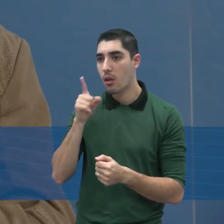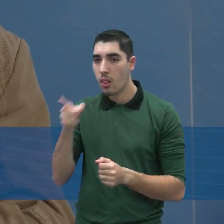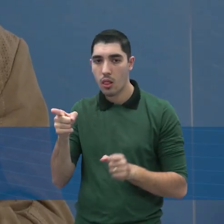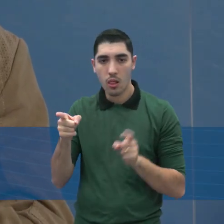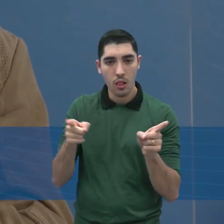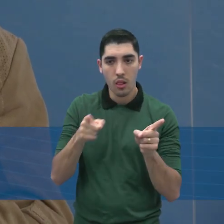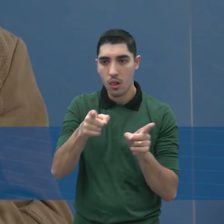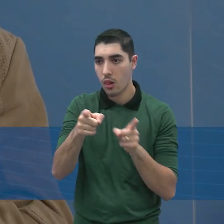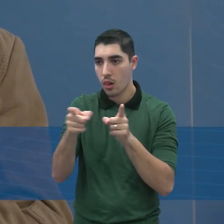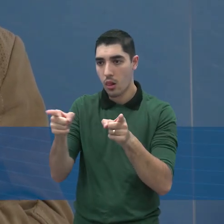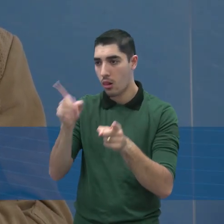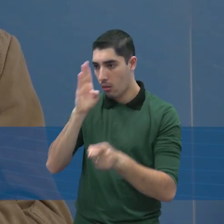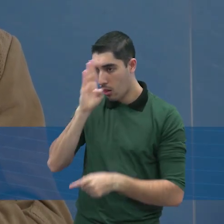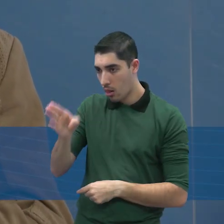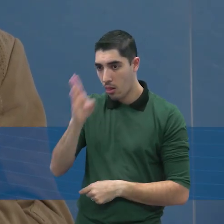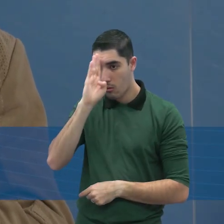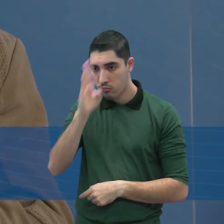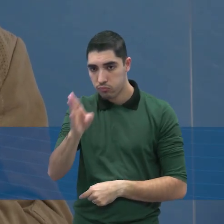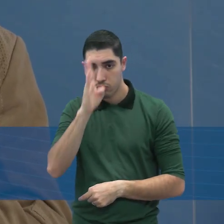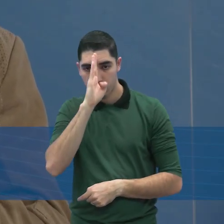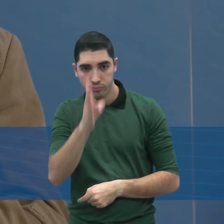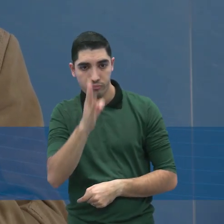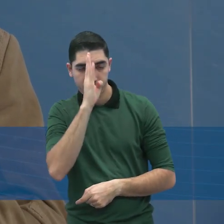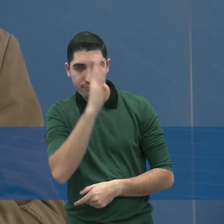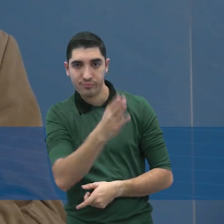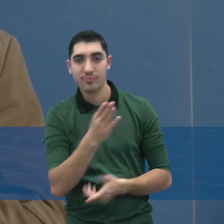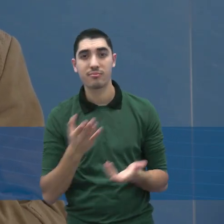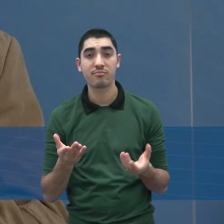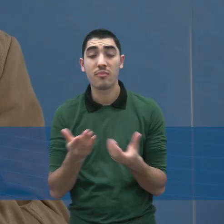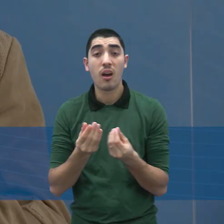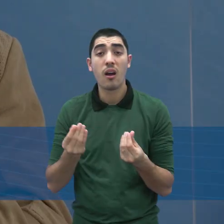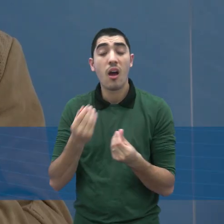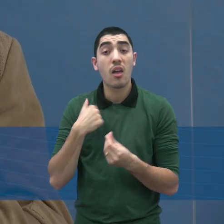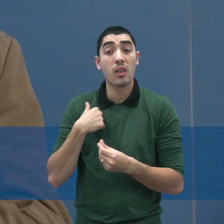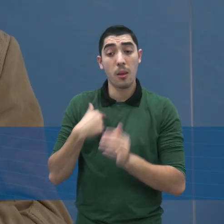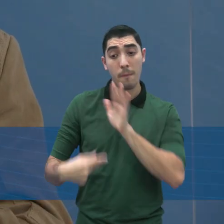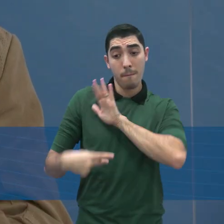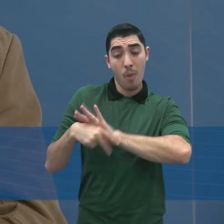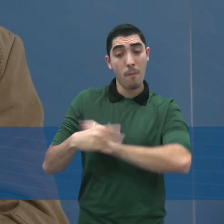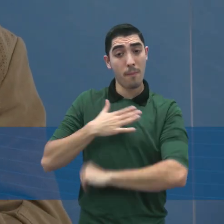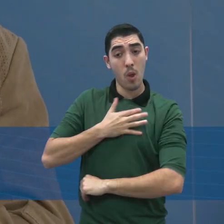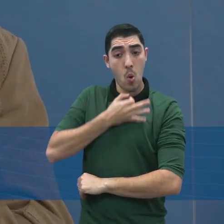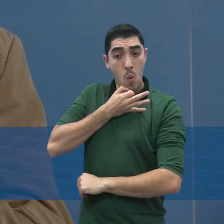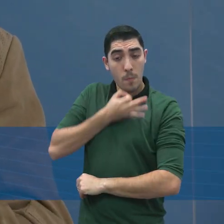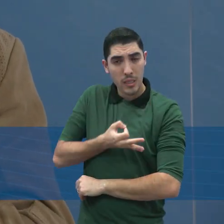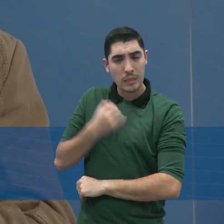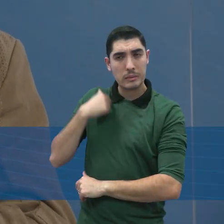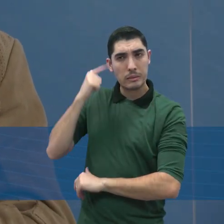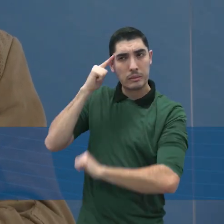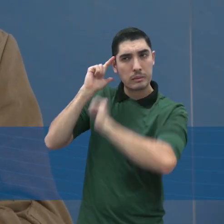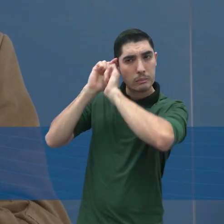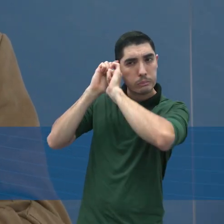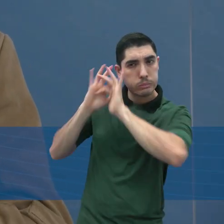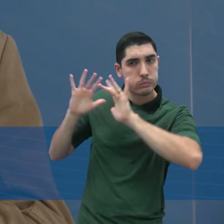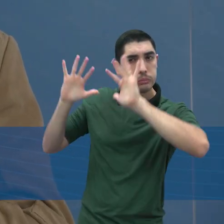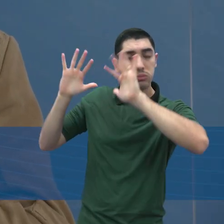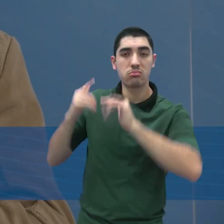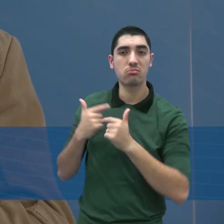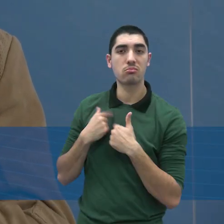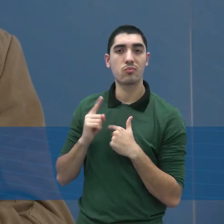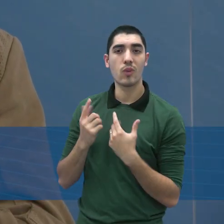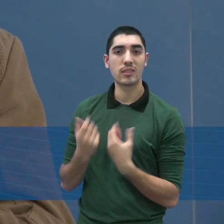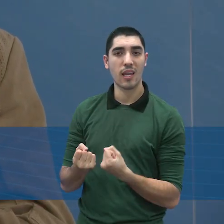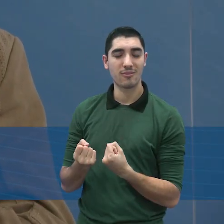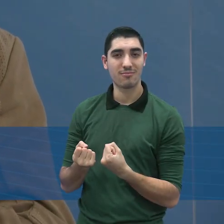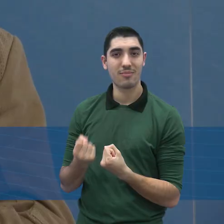tão enviesado, e a falta do senso crítico realmente de querer abrir a mente para novas